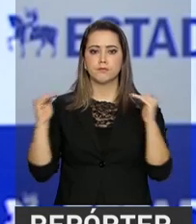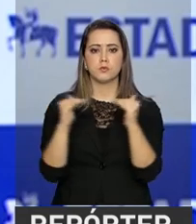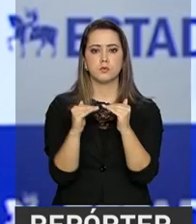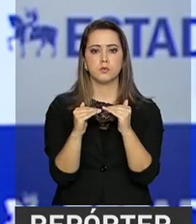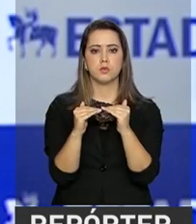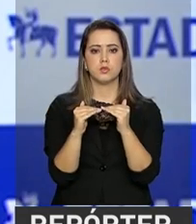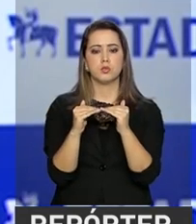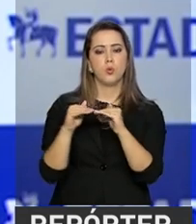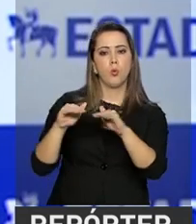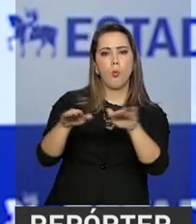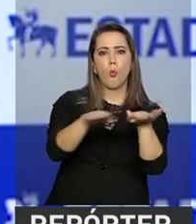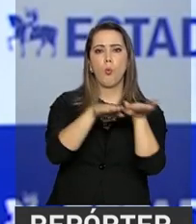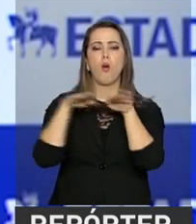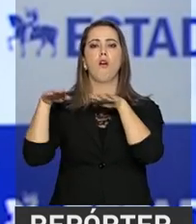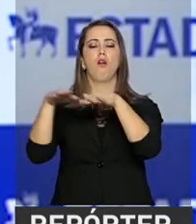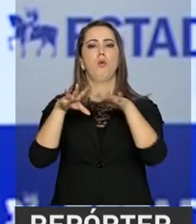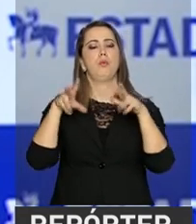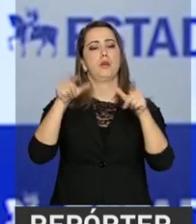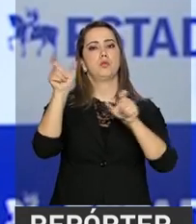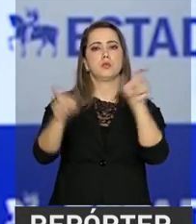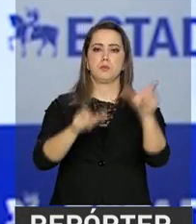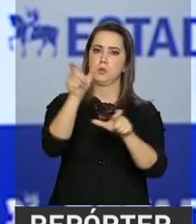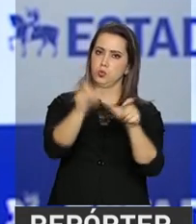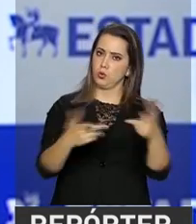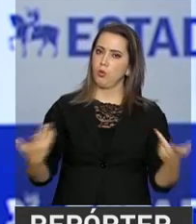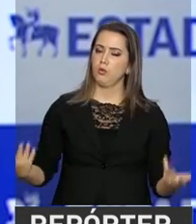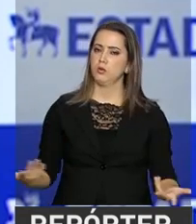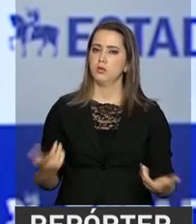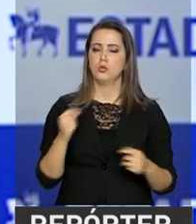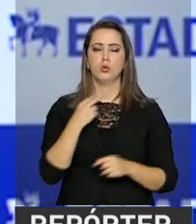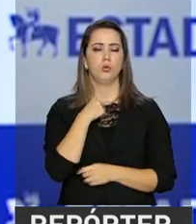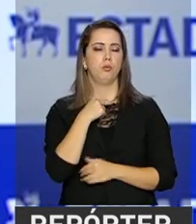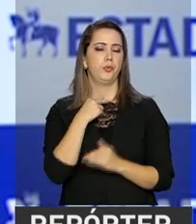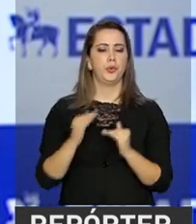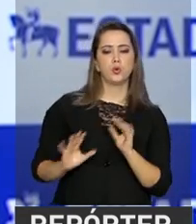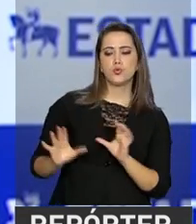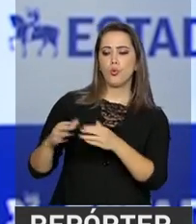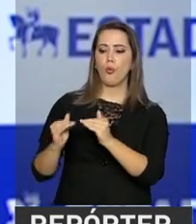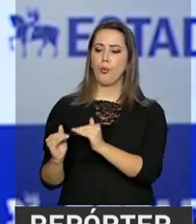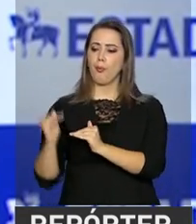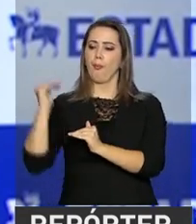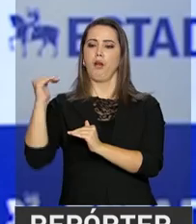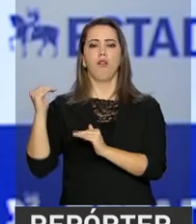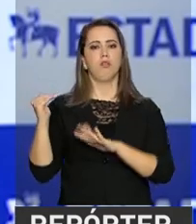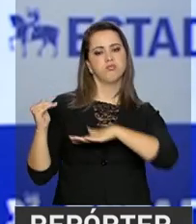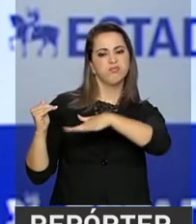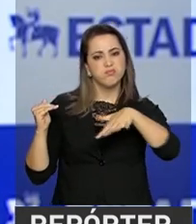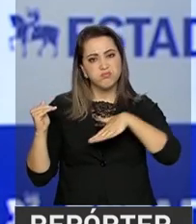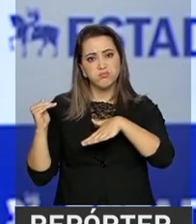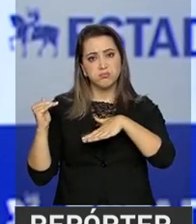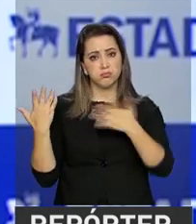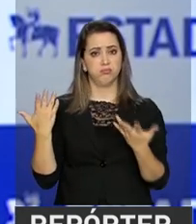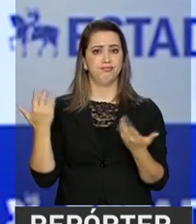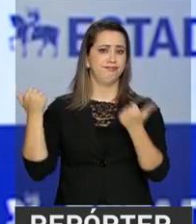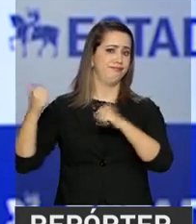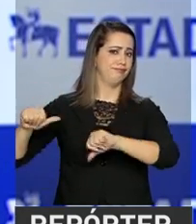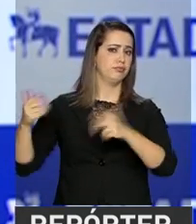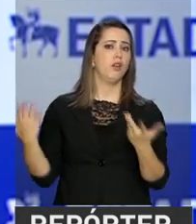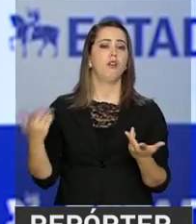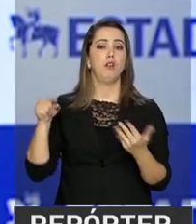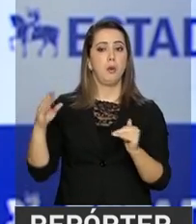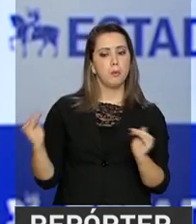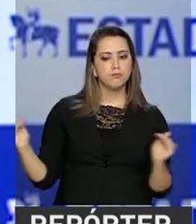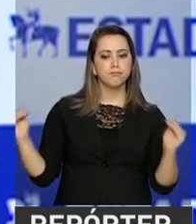garanta igualdade de oportunidades a todos e que não tenhamos que conviver com esses privilégios odiosos é de